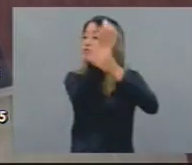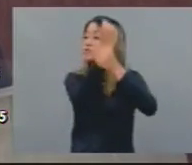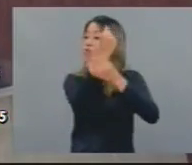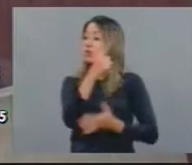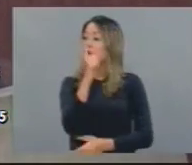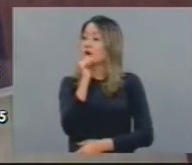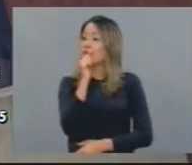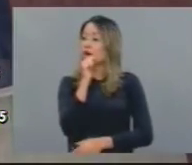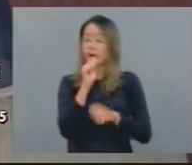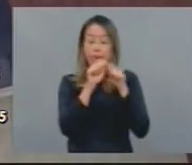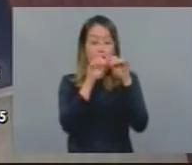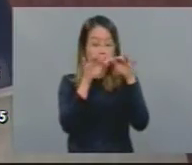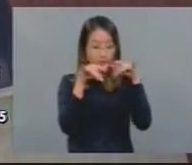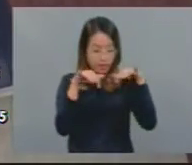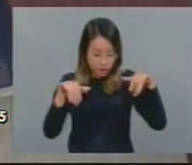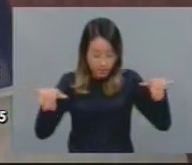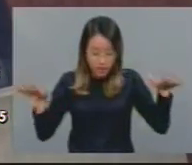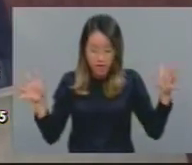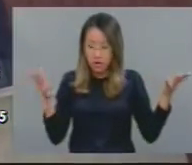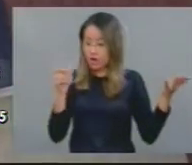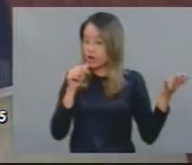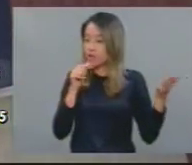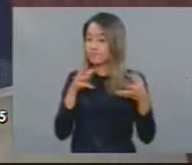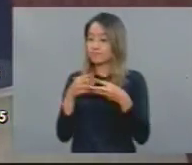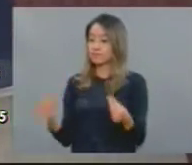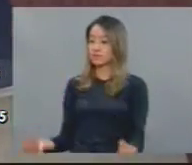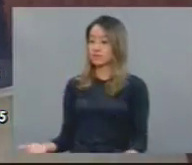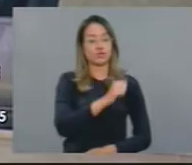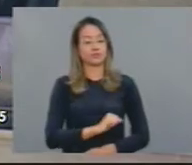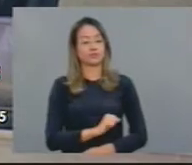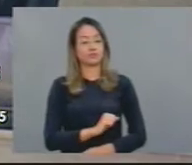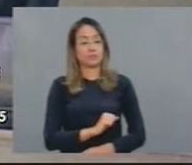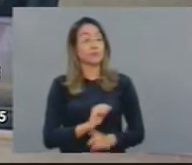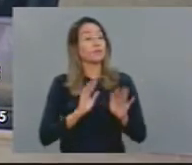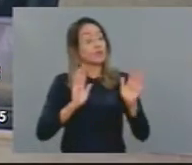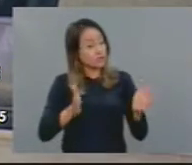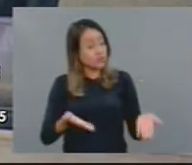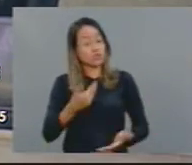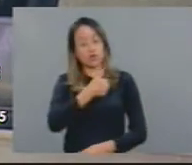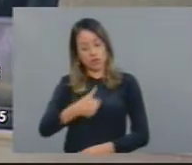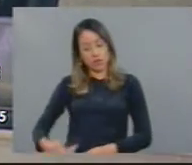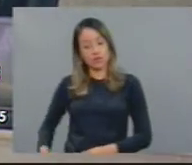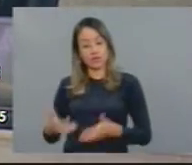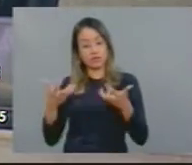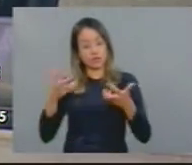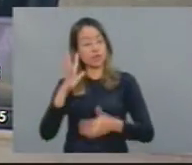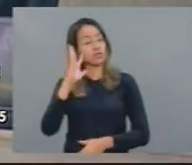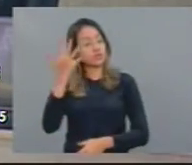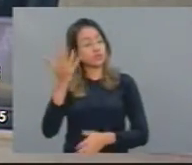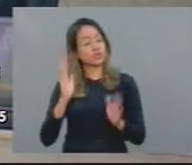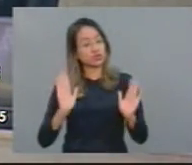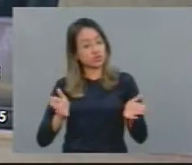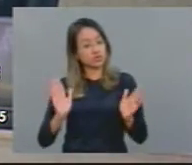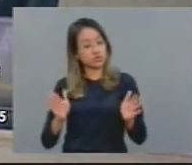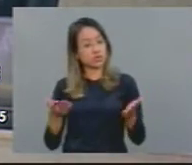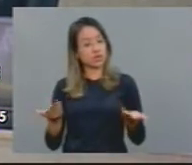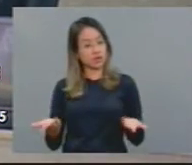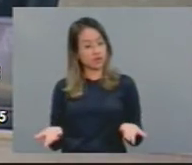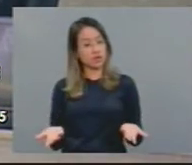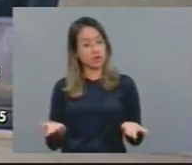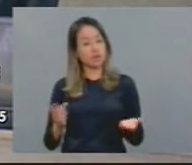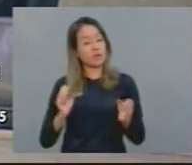Comissão Interamericana em Washington. Já vai chegar uma medida aqui, e aí os senhores não vão ter a possibilidade, os senhores serão obrigados,